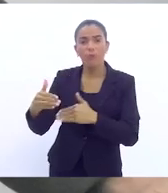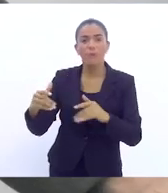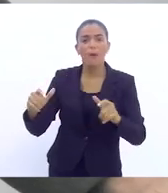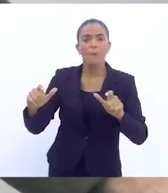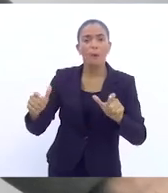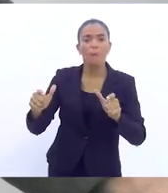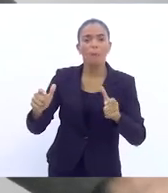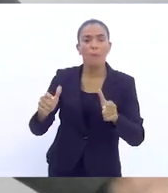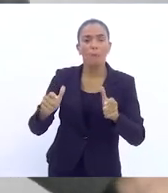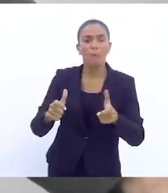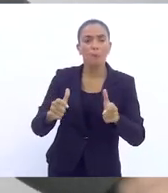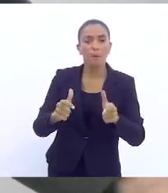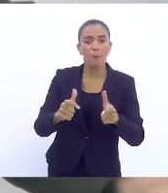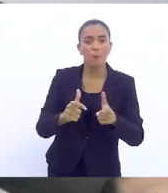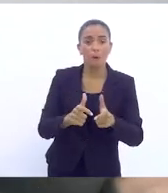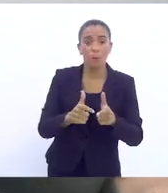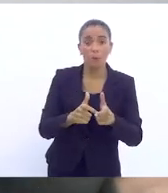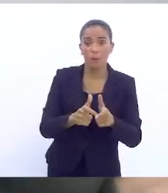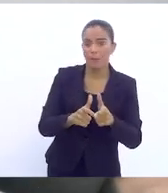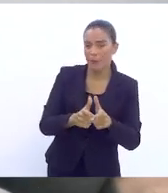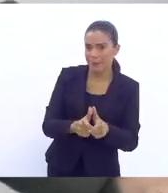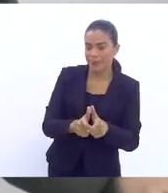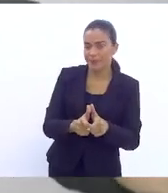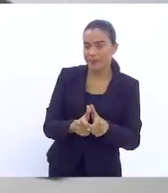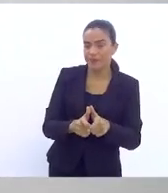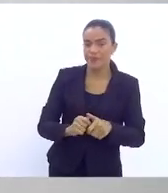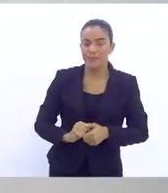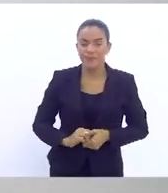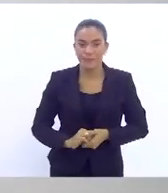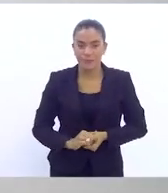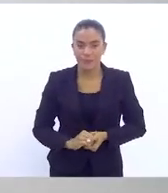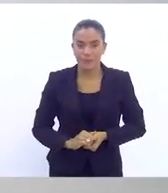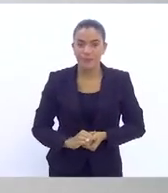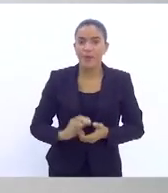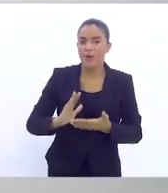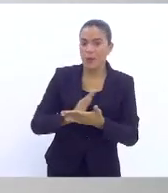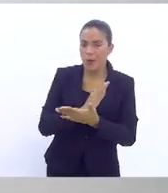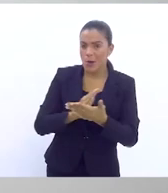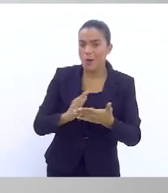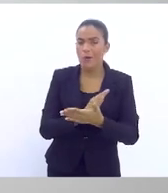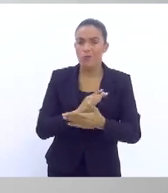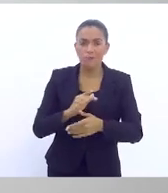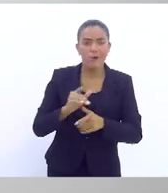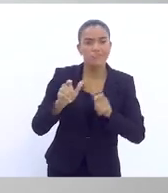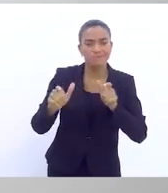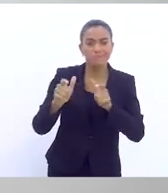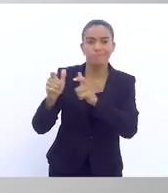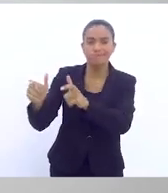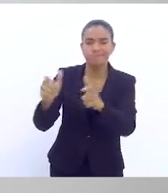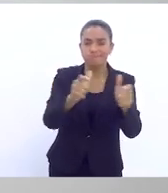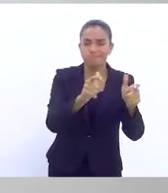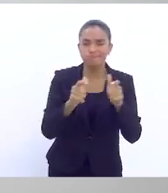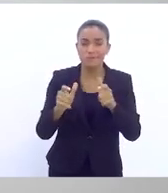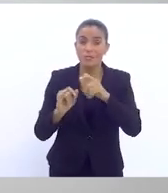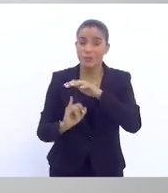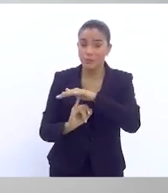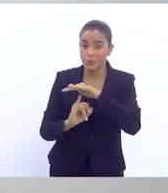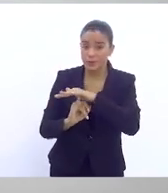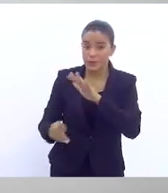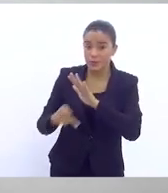diminuindo significativamente em algumas instituições do Estado